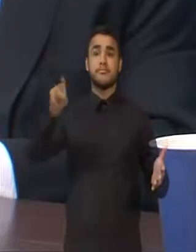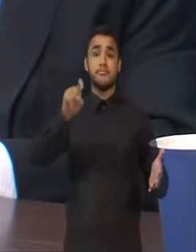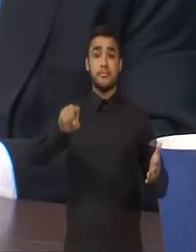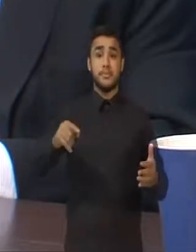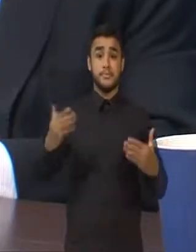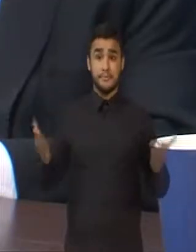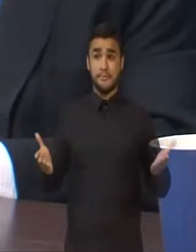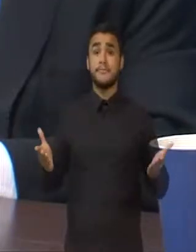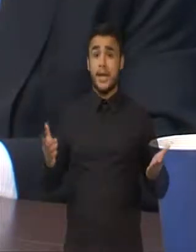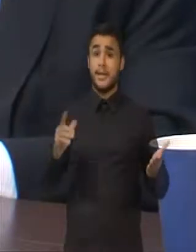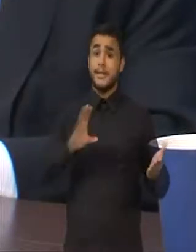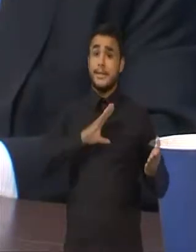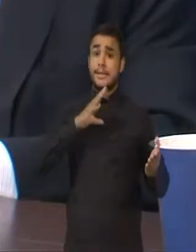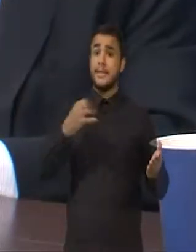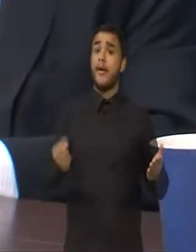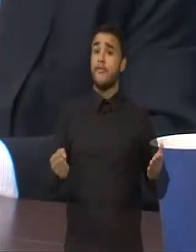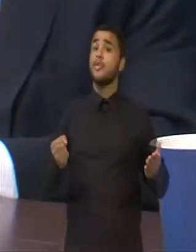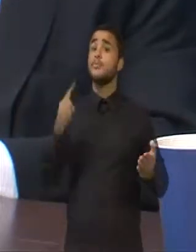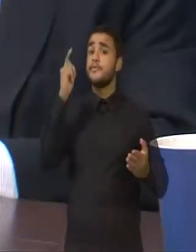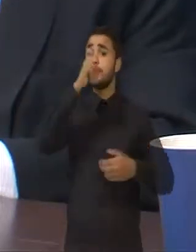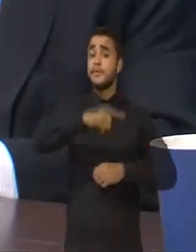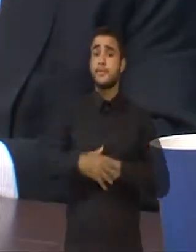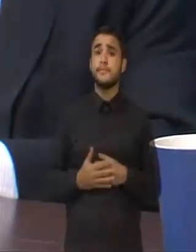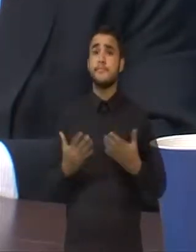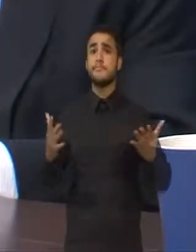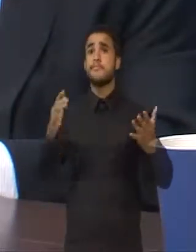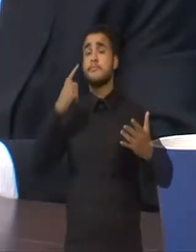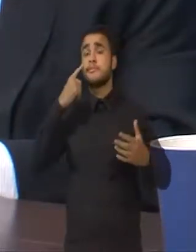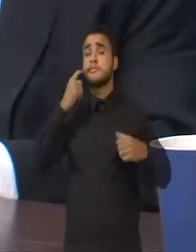grande desafio aqui de prever o imprevisível.